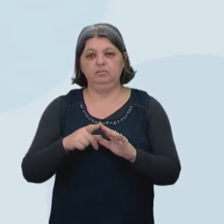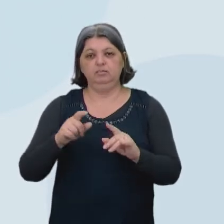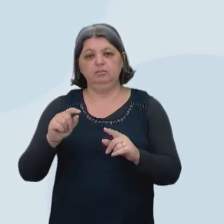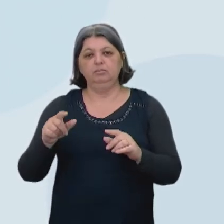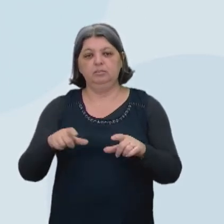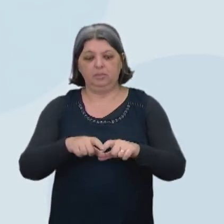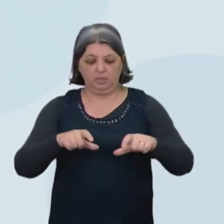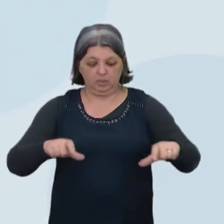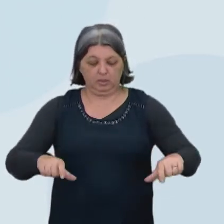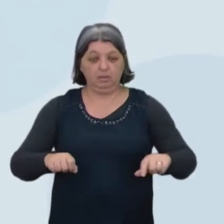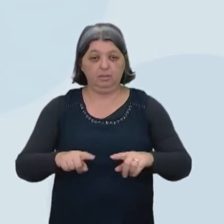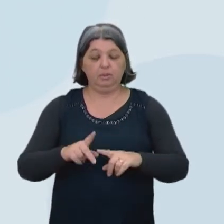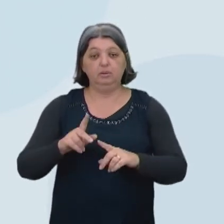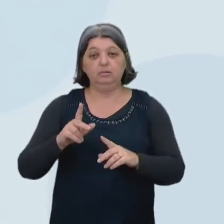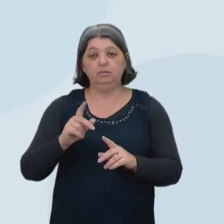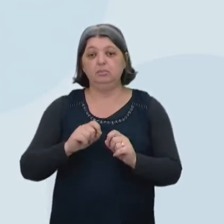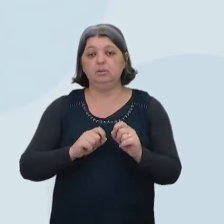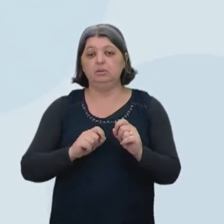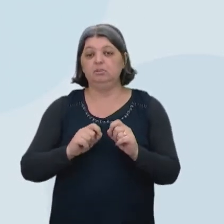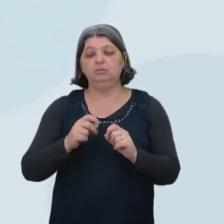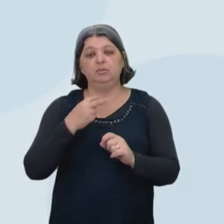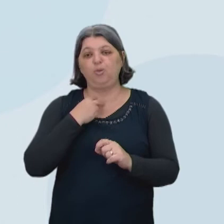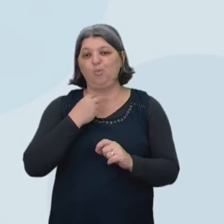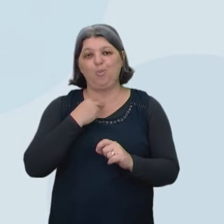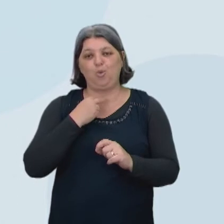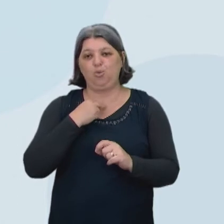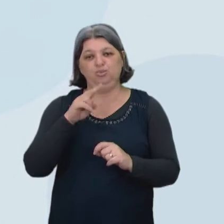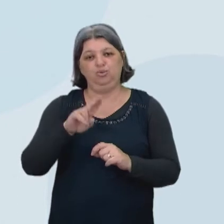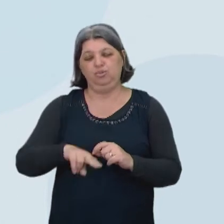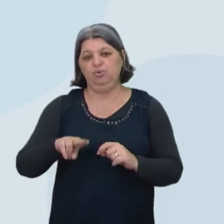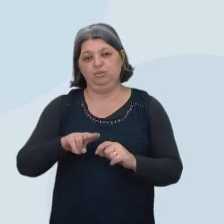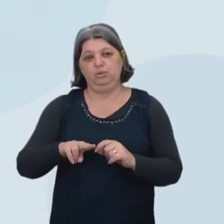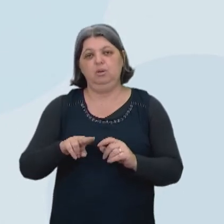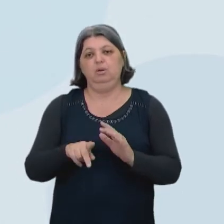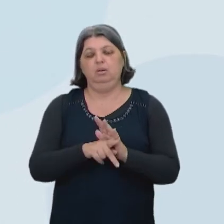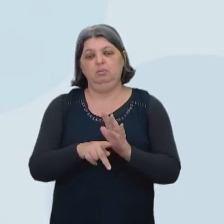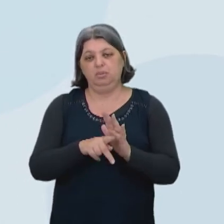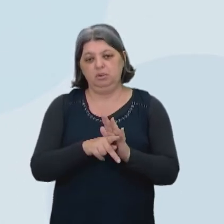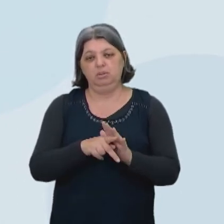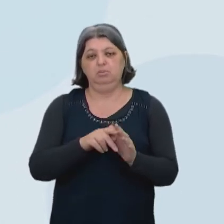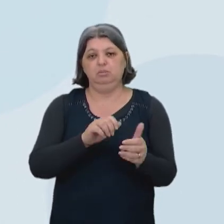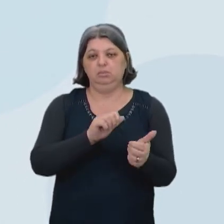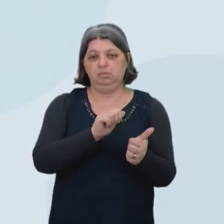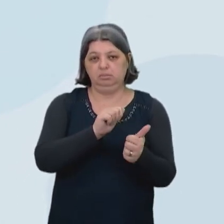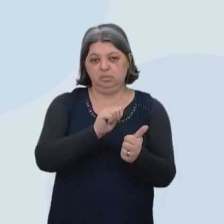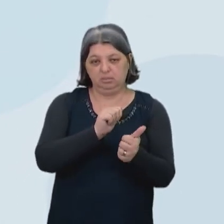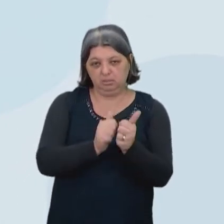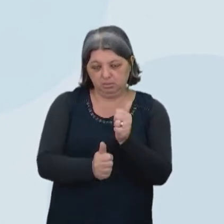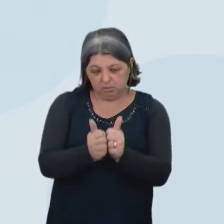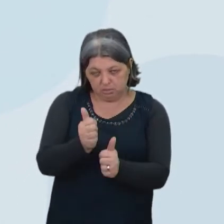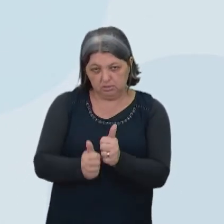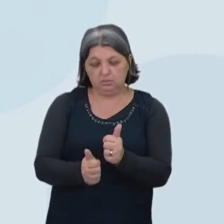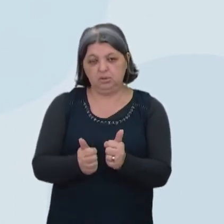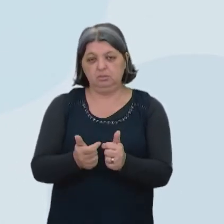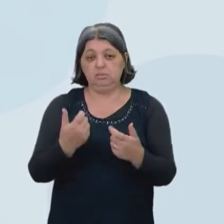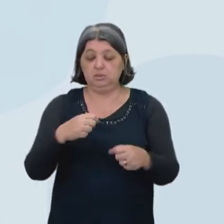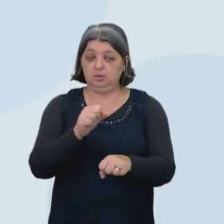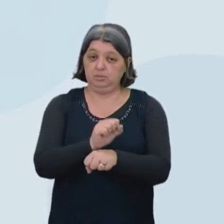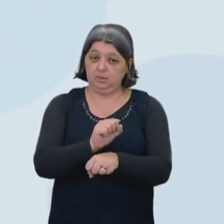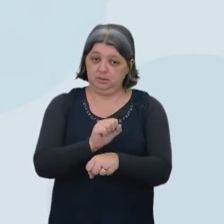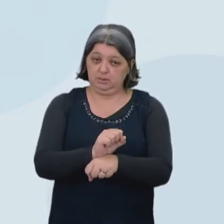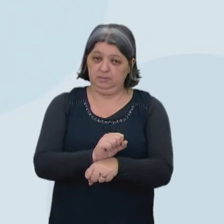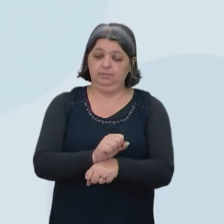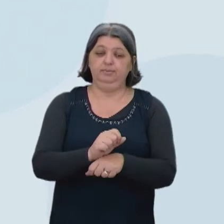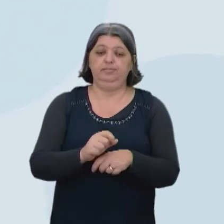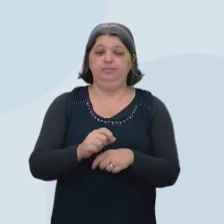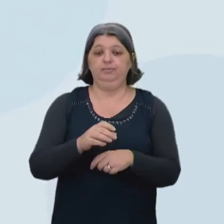população foi impedida de utilizar o campo e as atividades recreativas feitas para as crianças tiveram que parar. A Conlurb